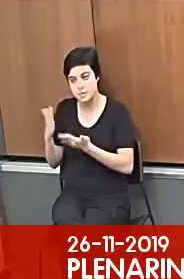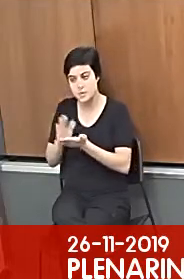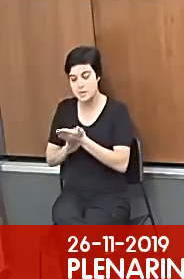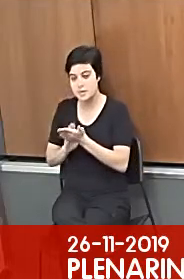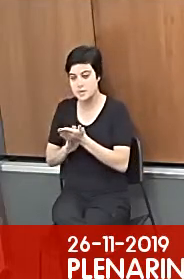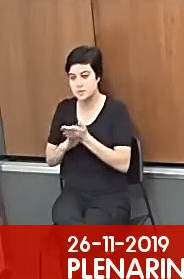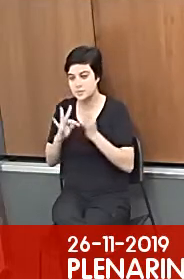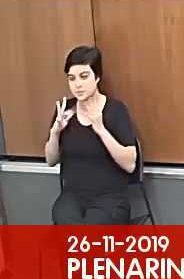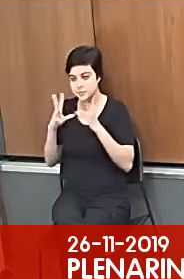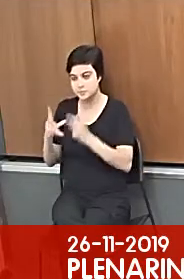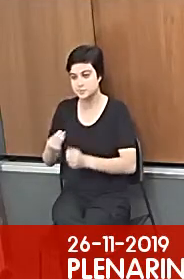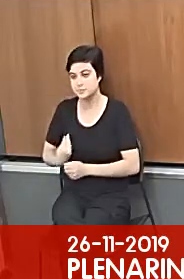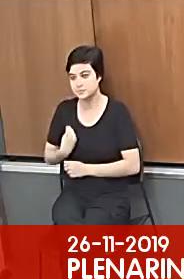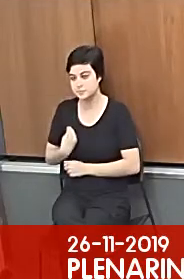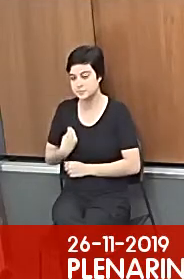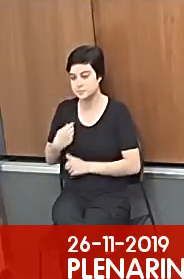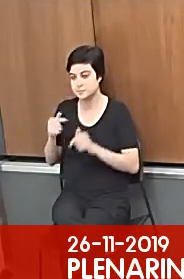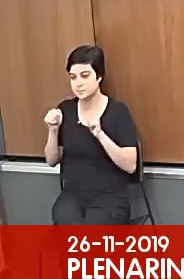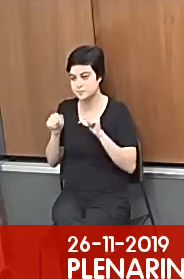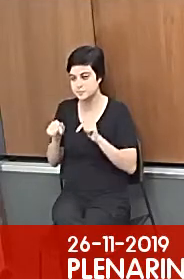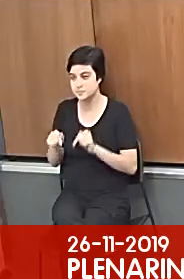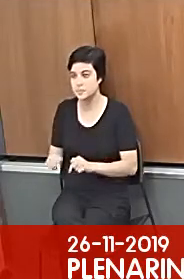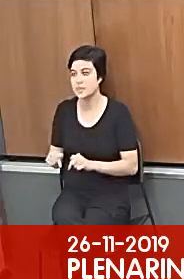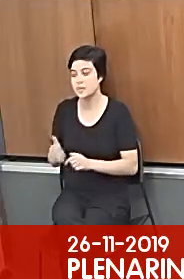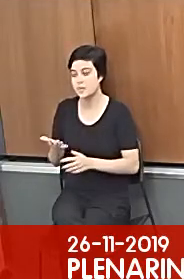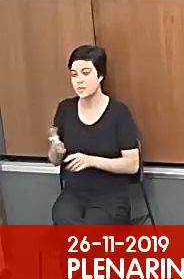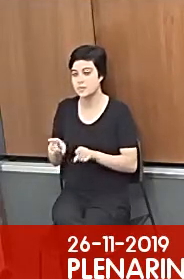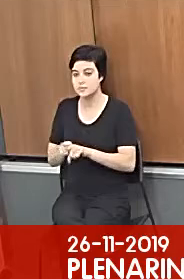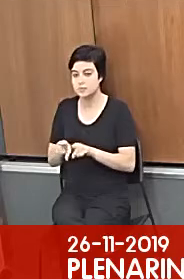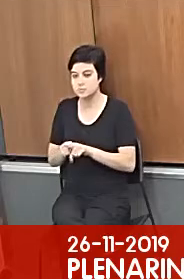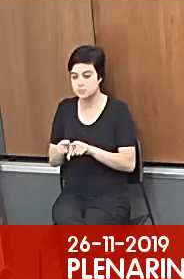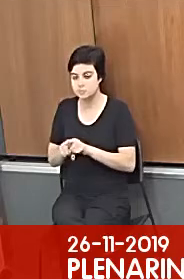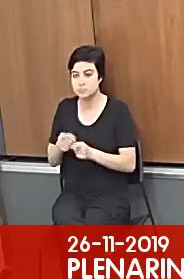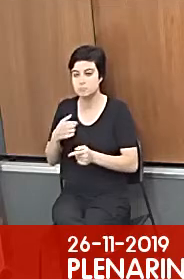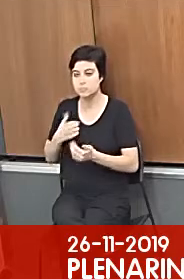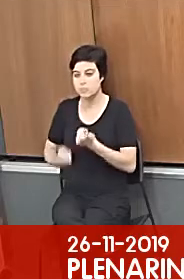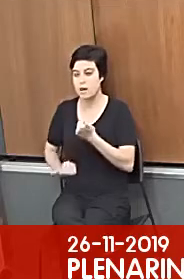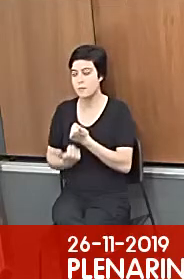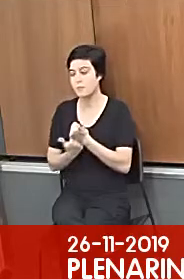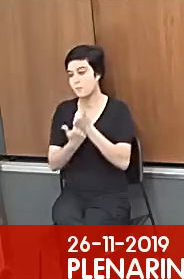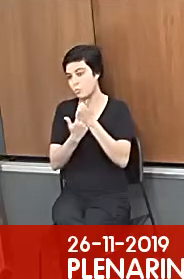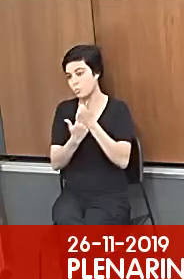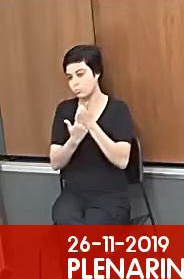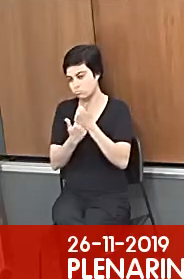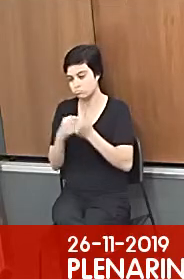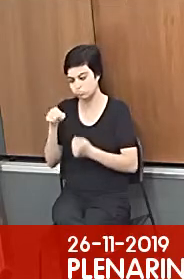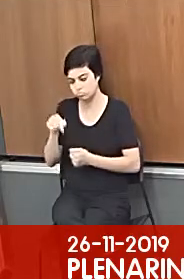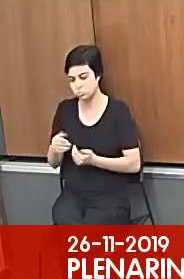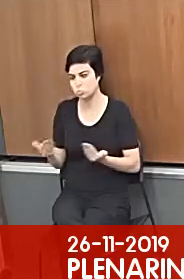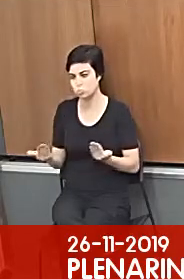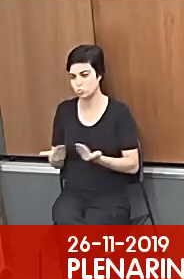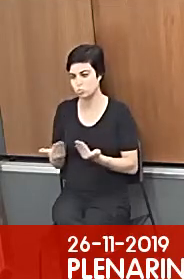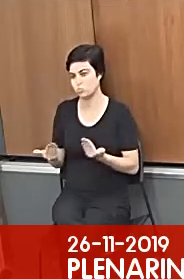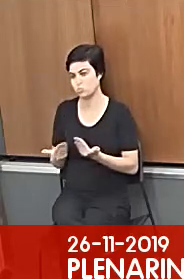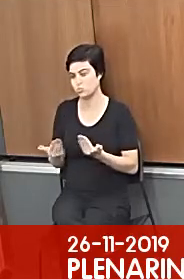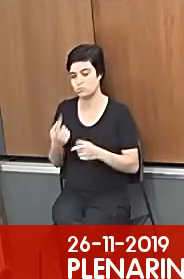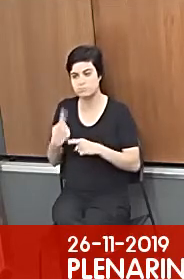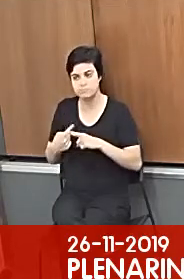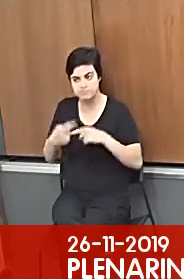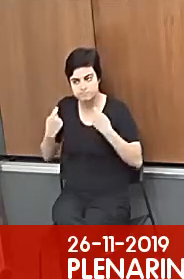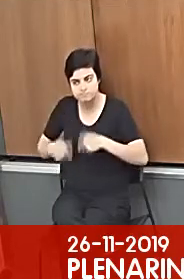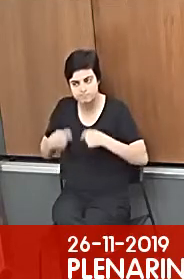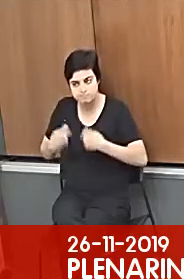estão aqui. E sou mãe de uma criança surda, então eu vim apoiar essa causa, porque nós